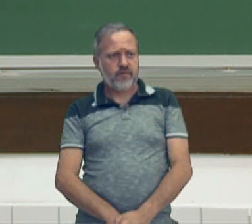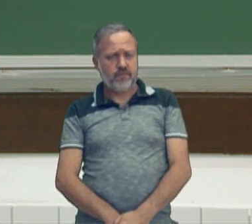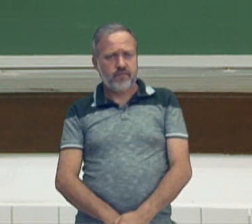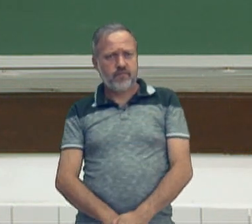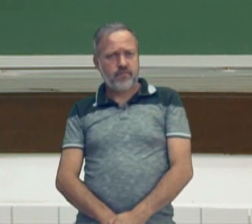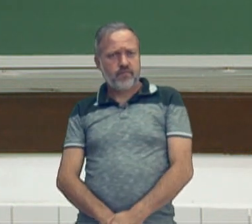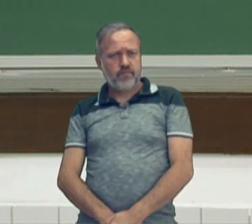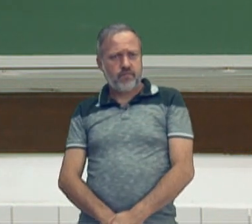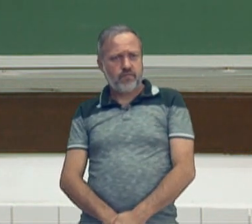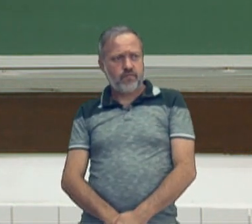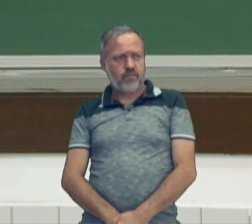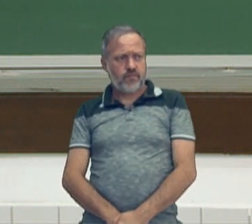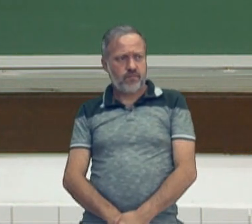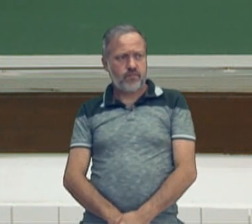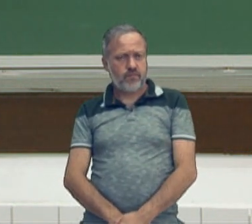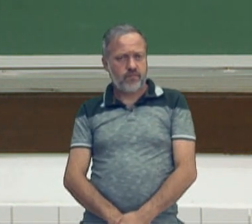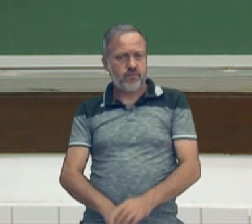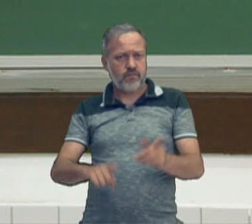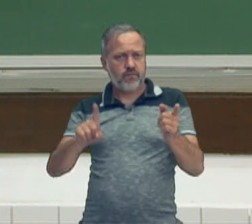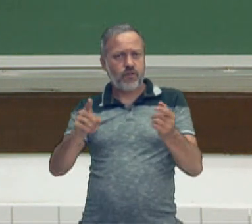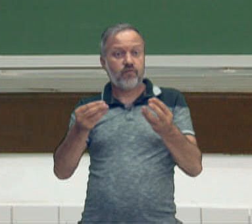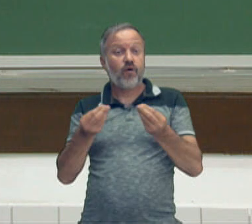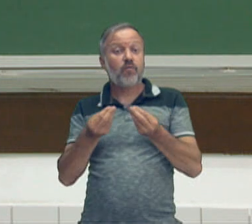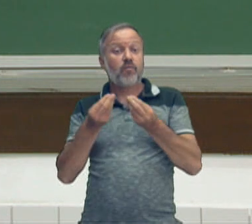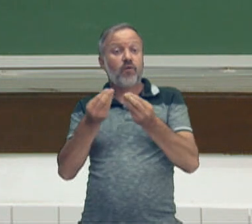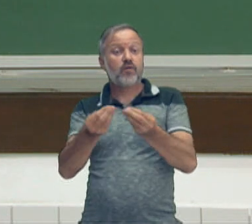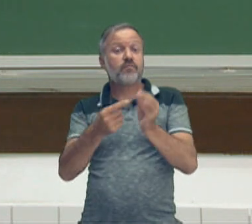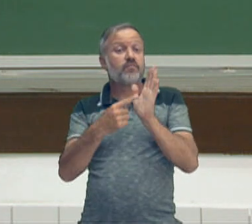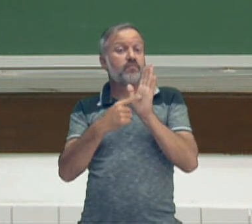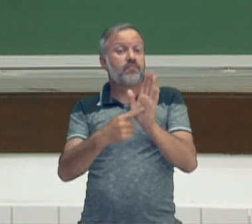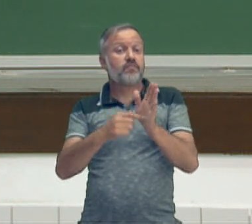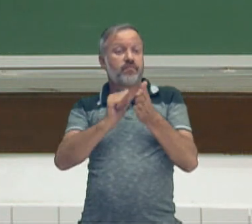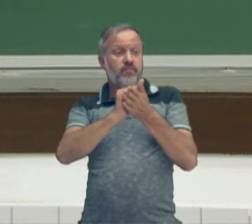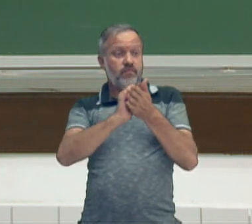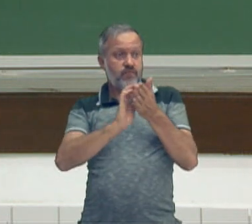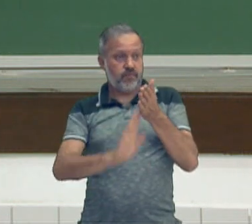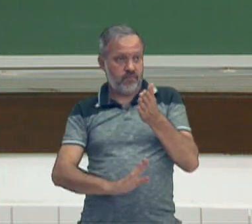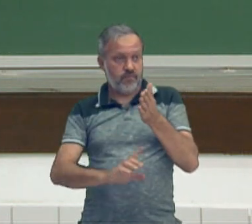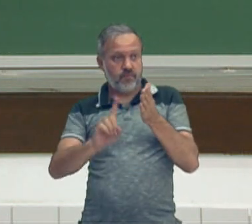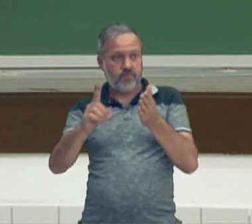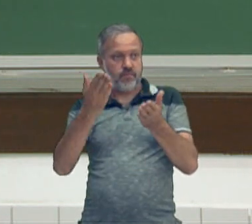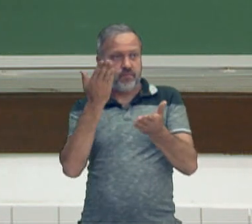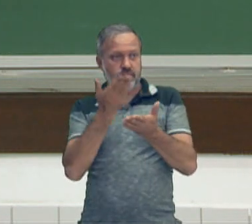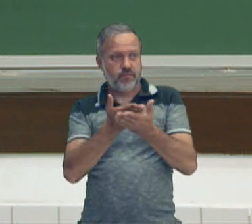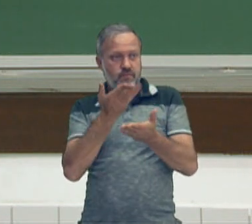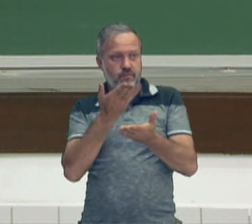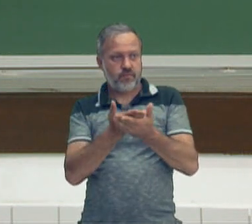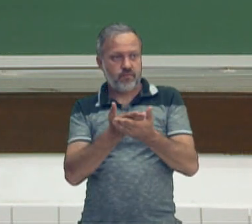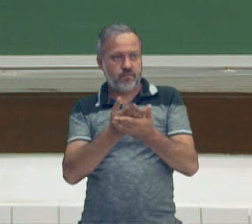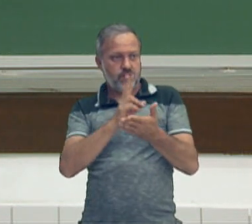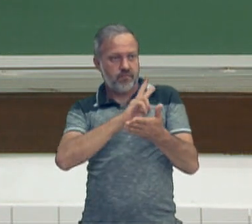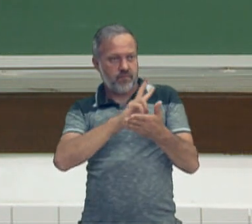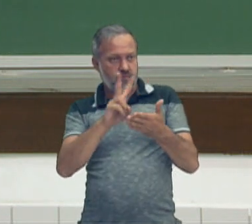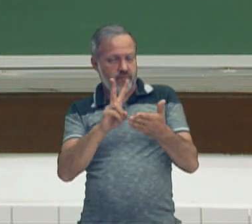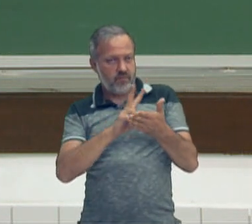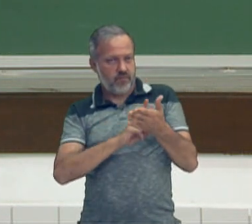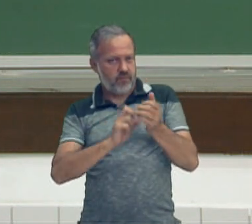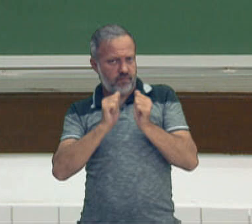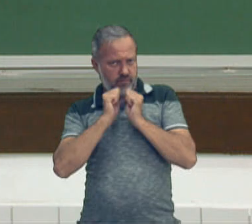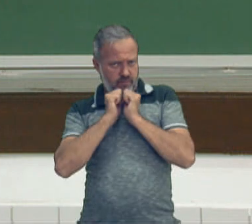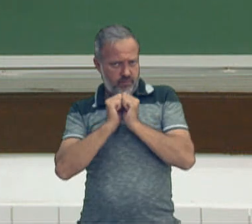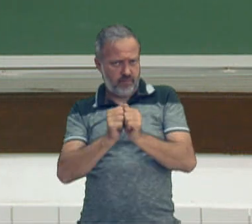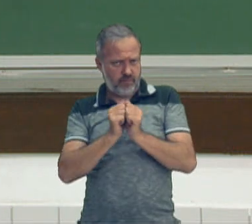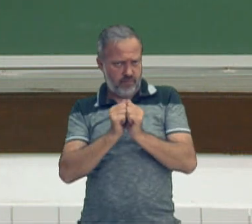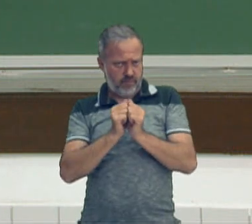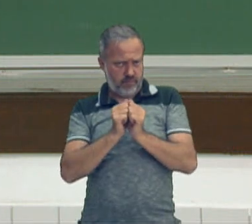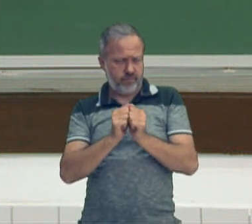e aí eu vou deixar uma atividade para vocês, bem bacaninha essa aí, e vamos ler junto, e você já vai